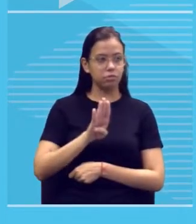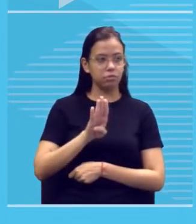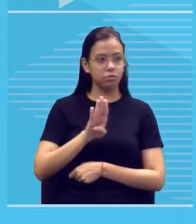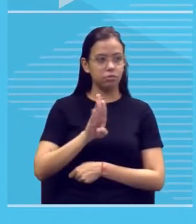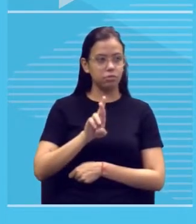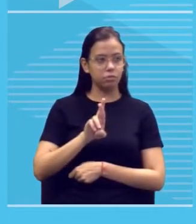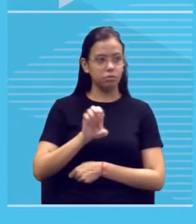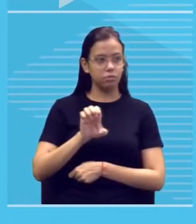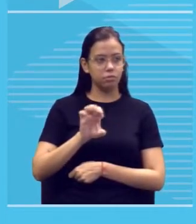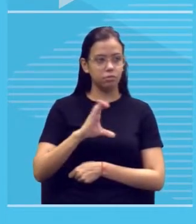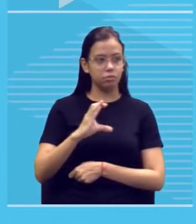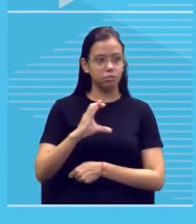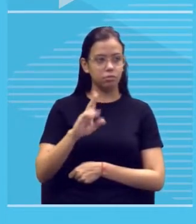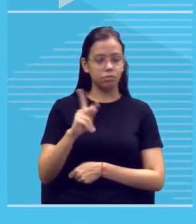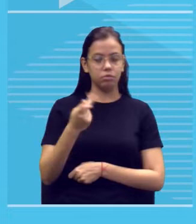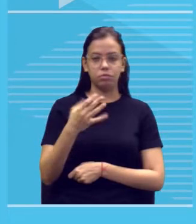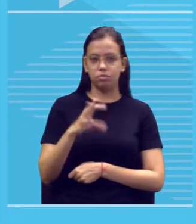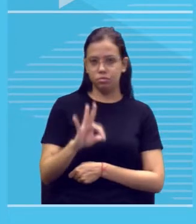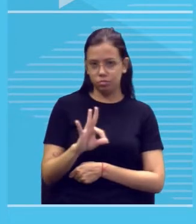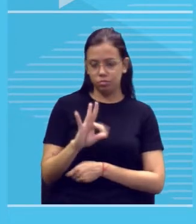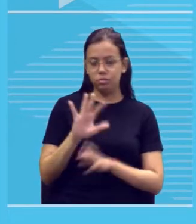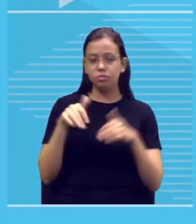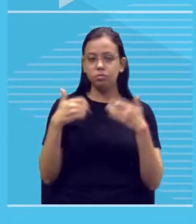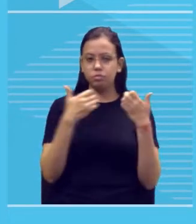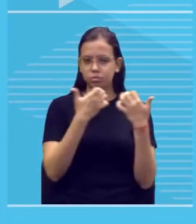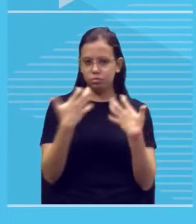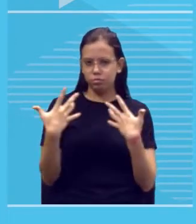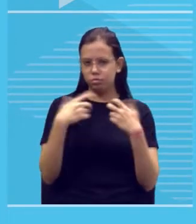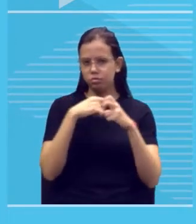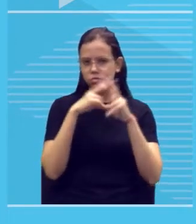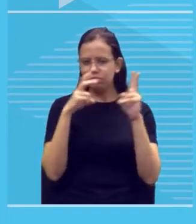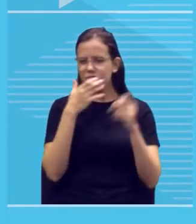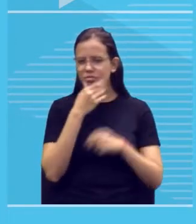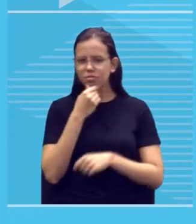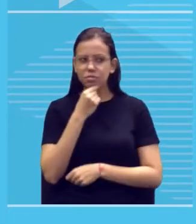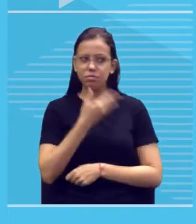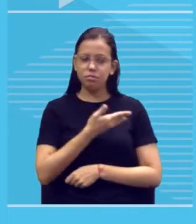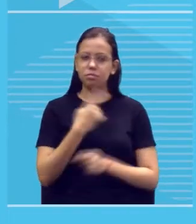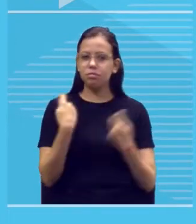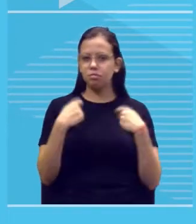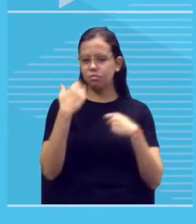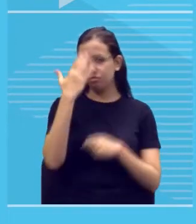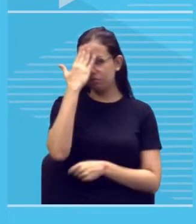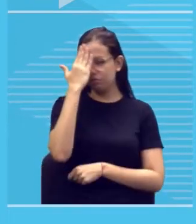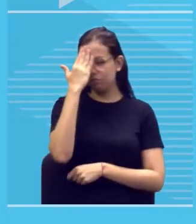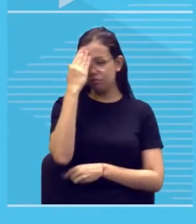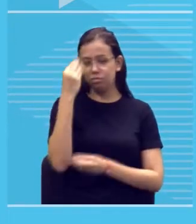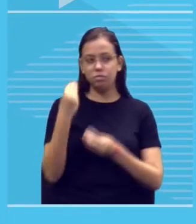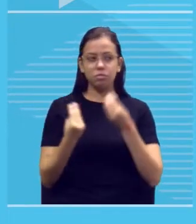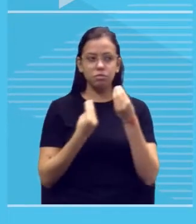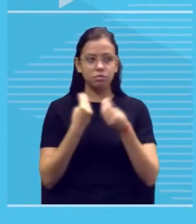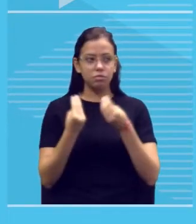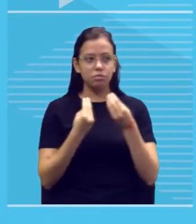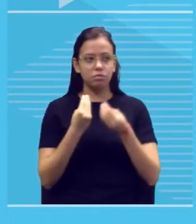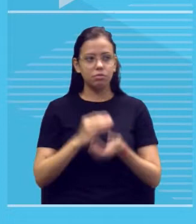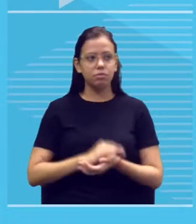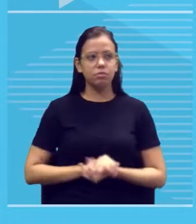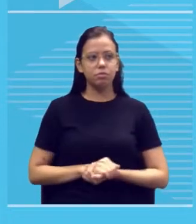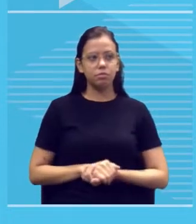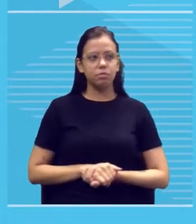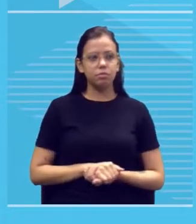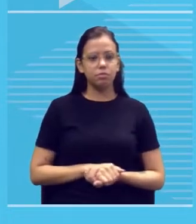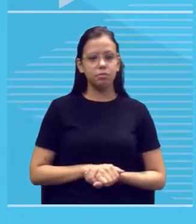a gente falar desse rapaz a gente precisa entender direitinho essa história aqui do não tá